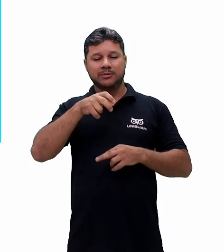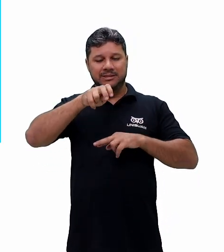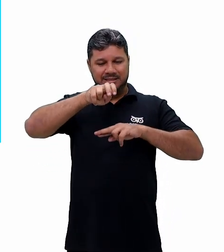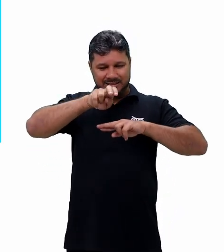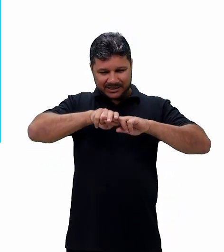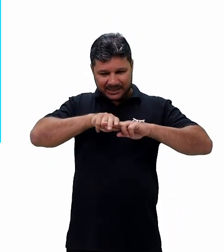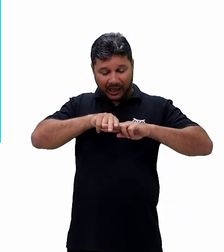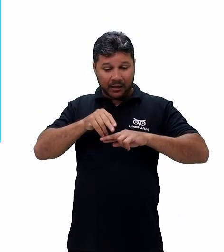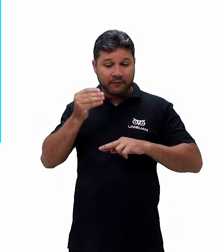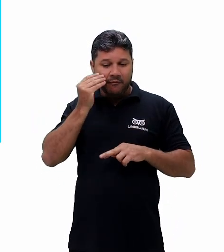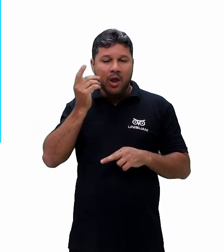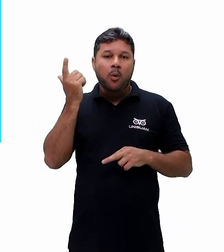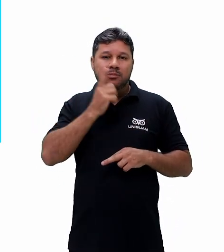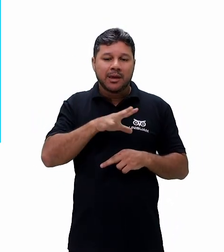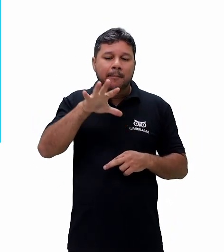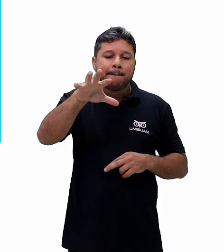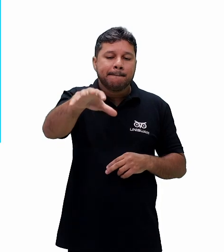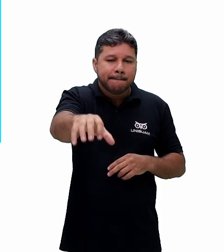e alcançar.